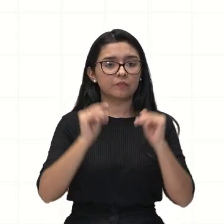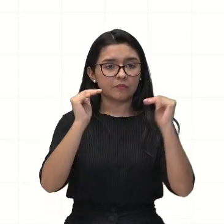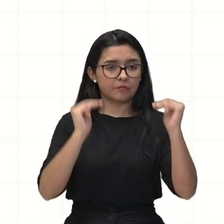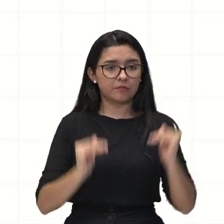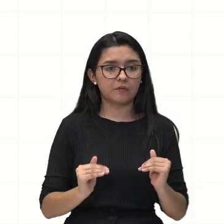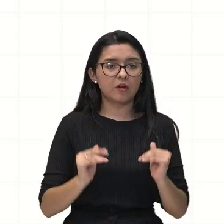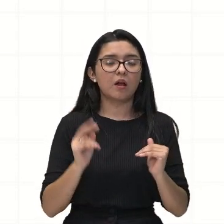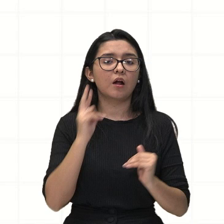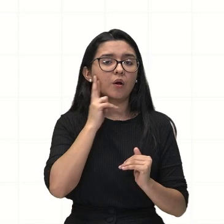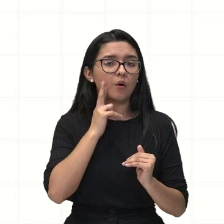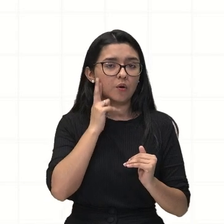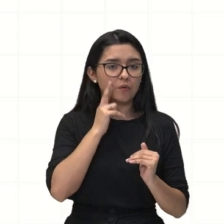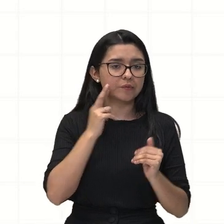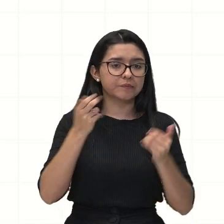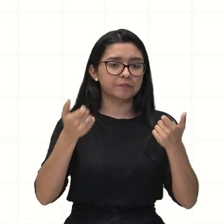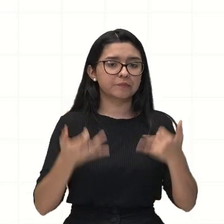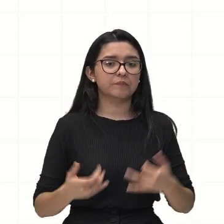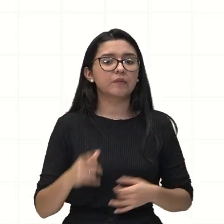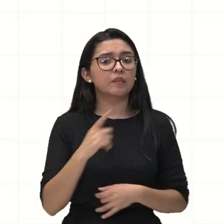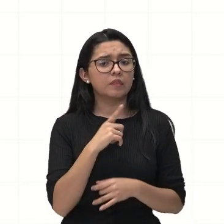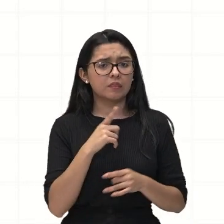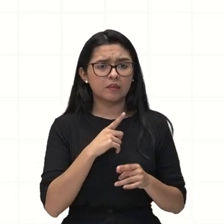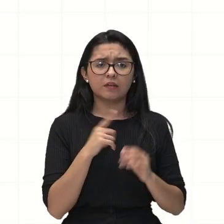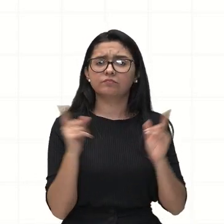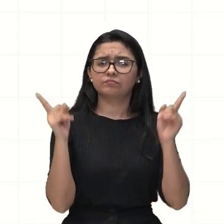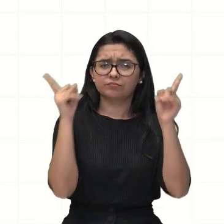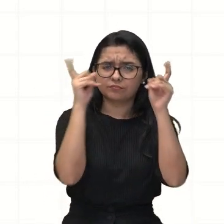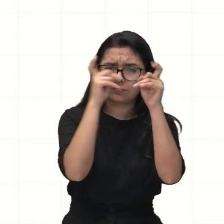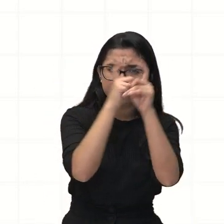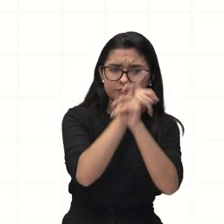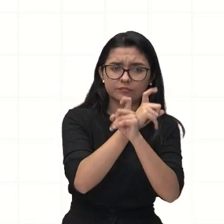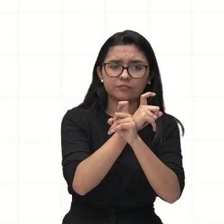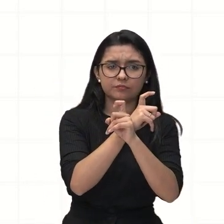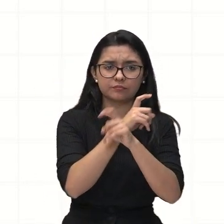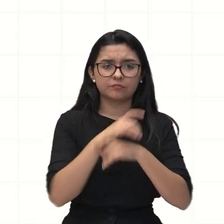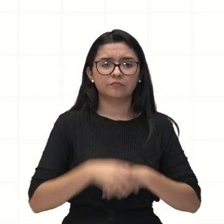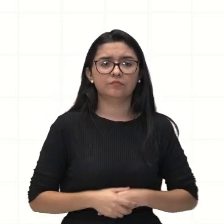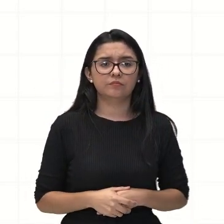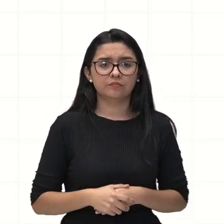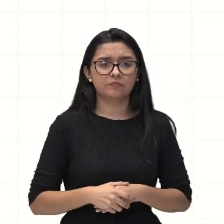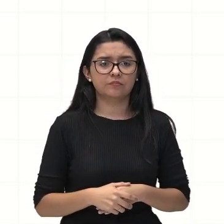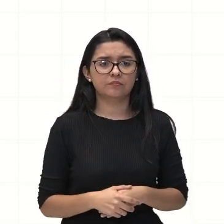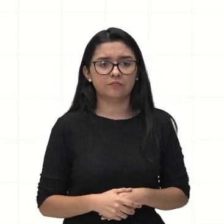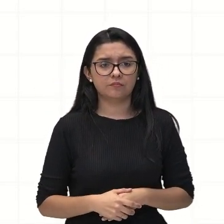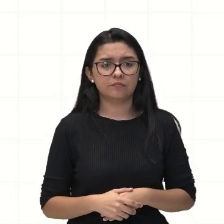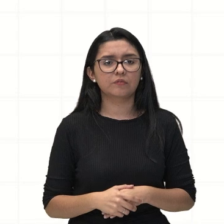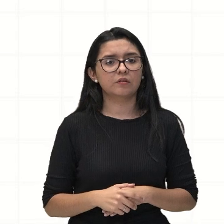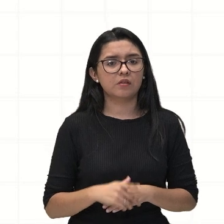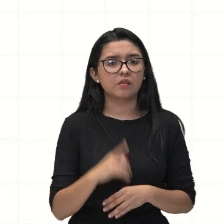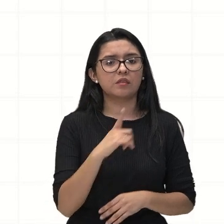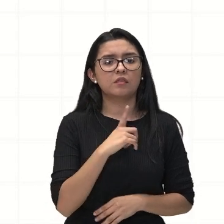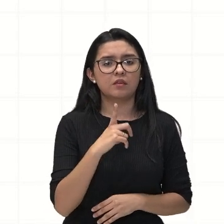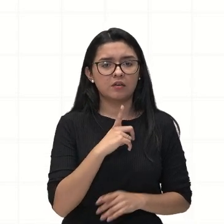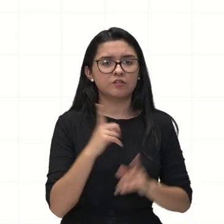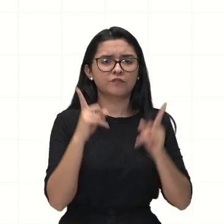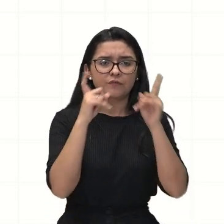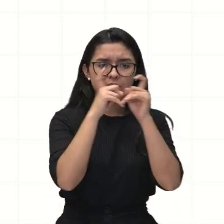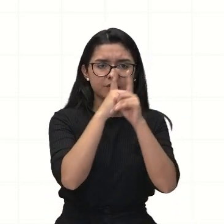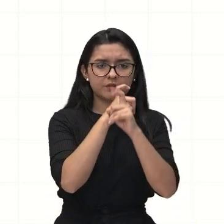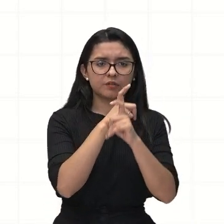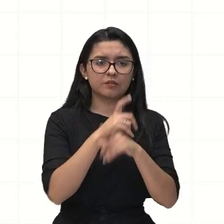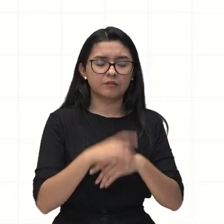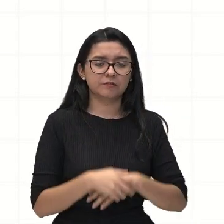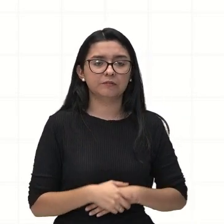a rosa? Possui grande dificuldade de visualização, né? Tem uma grande dificuldade, né, de